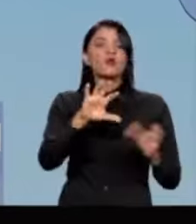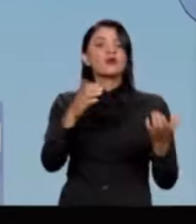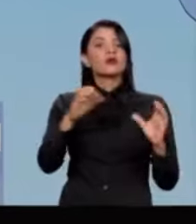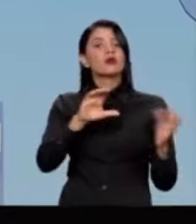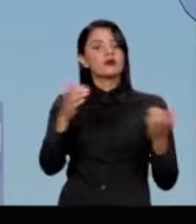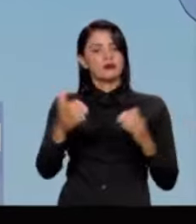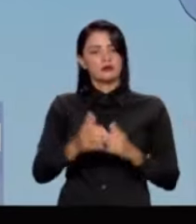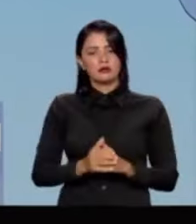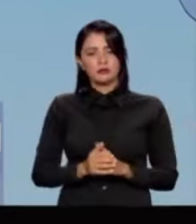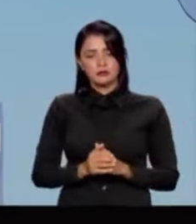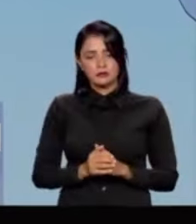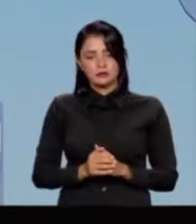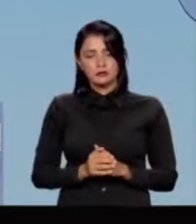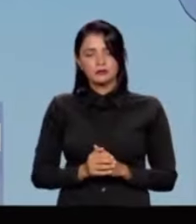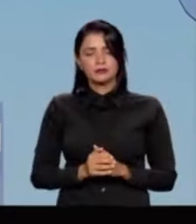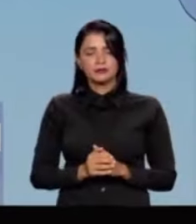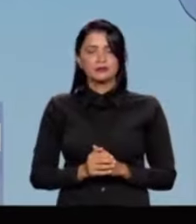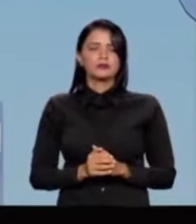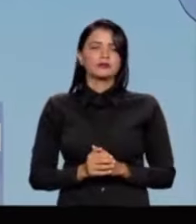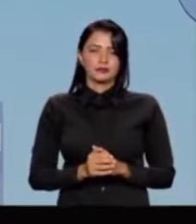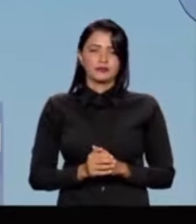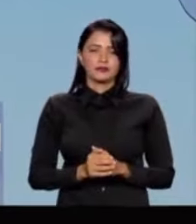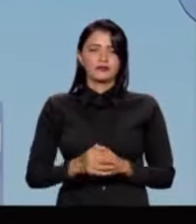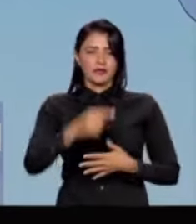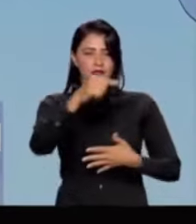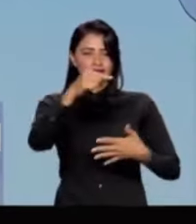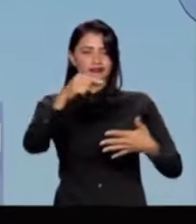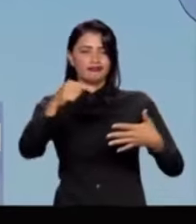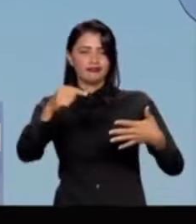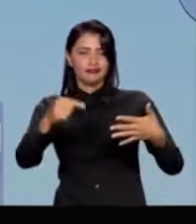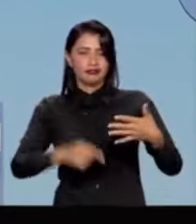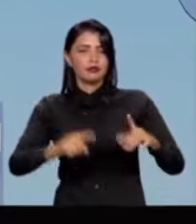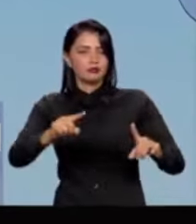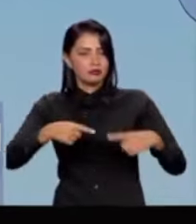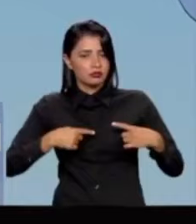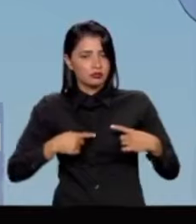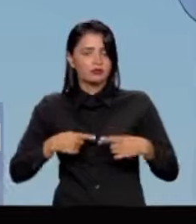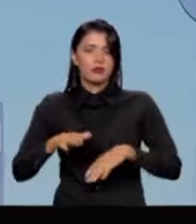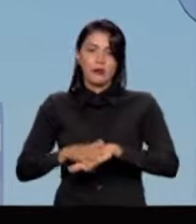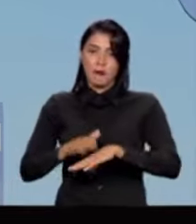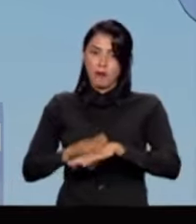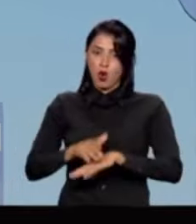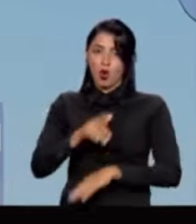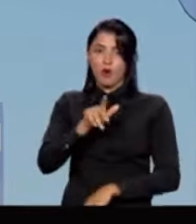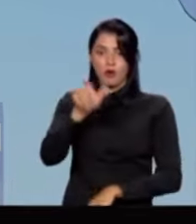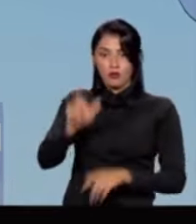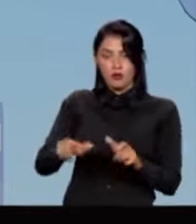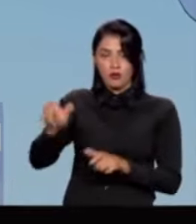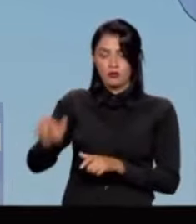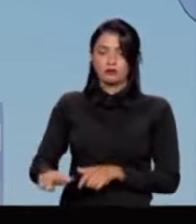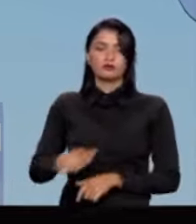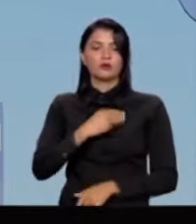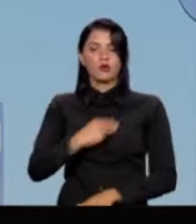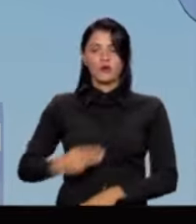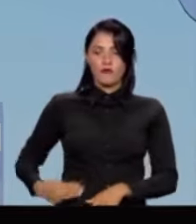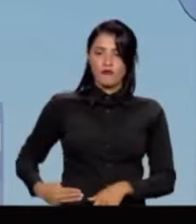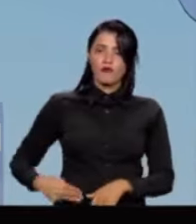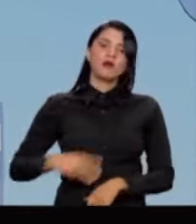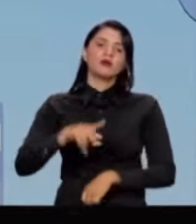Frente a todos esses desafios, cabe aos governantes, empresários e